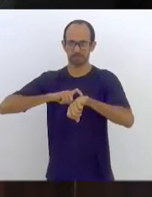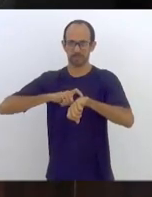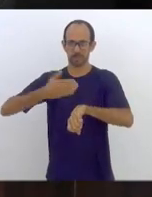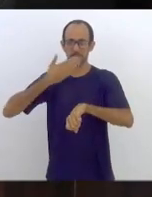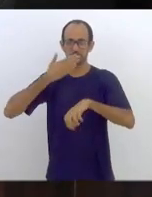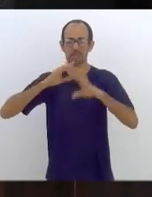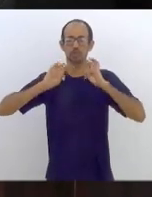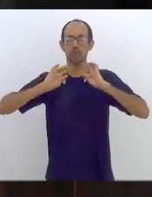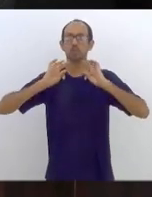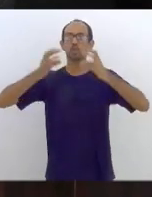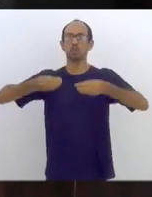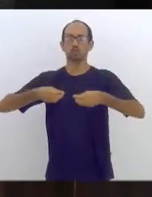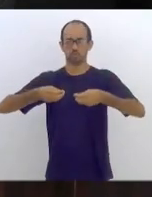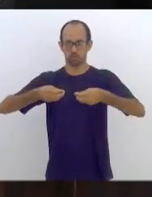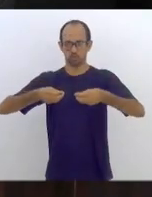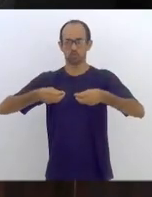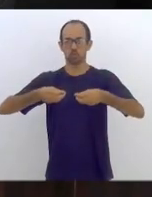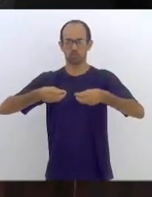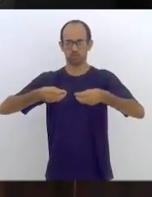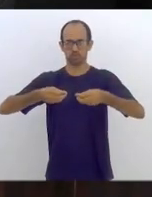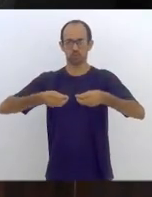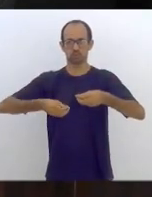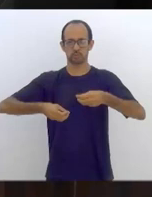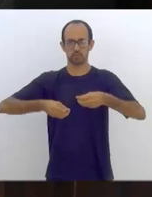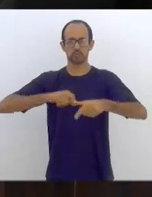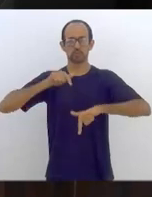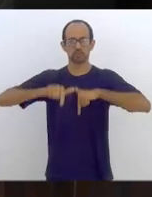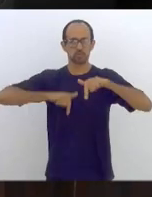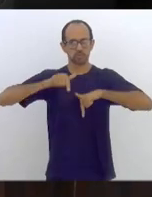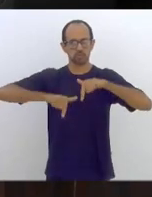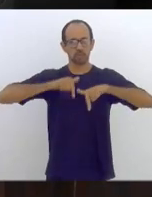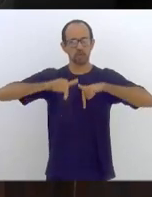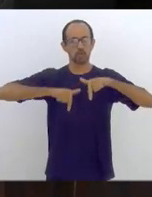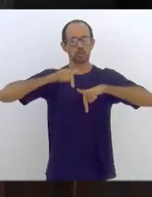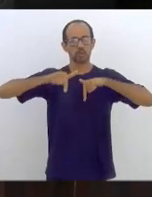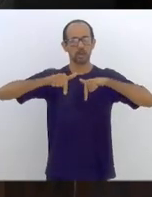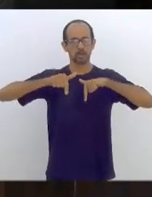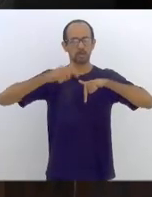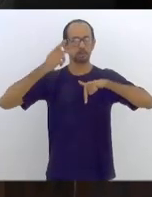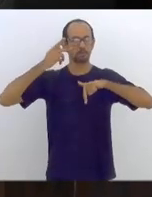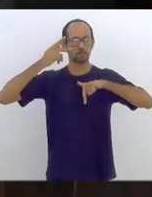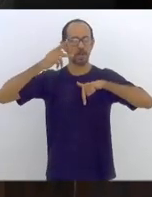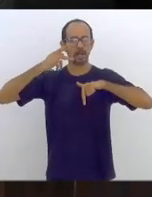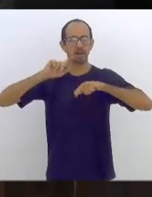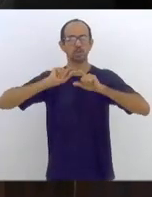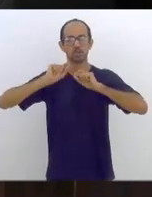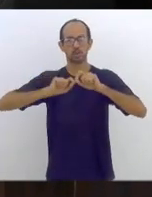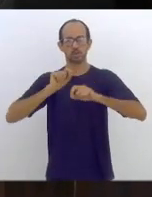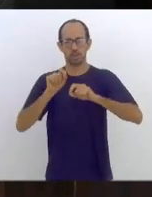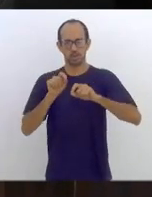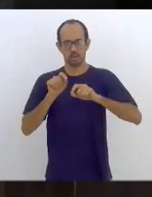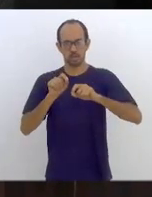a todos na luta para a melhora